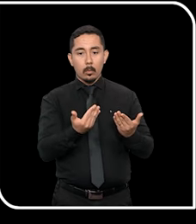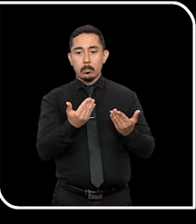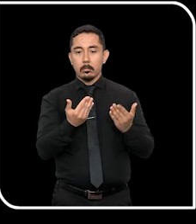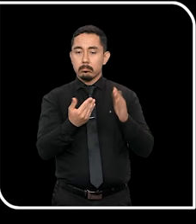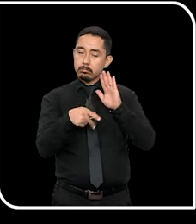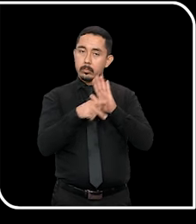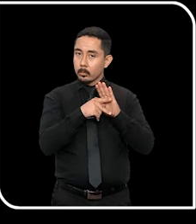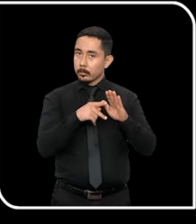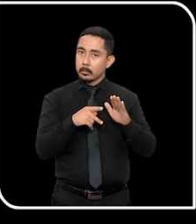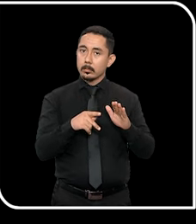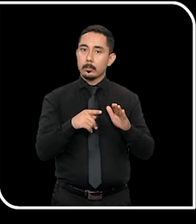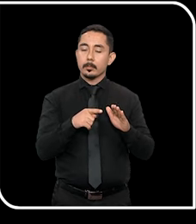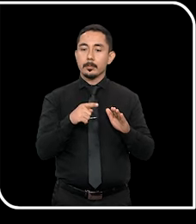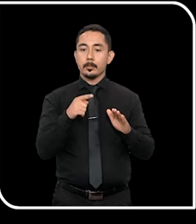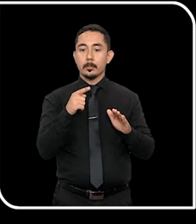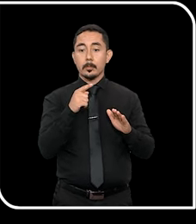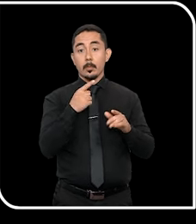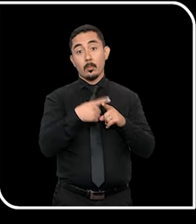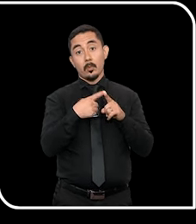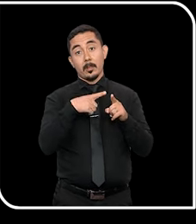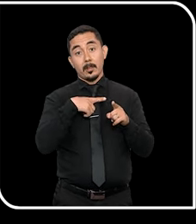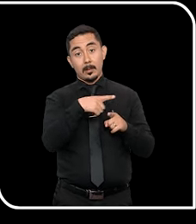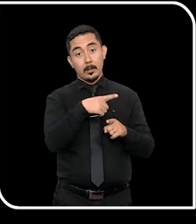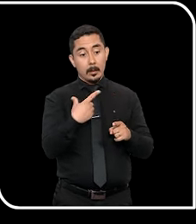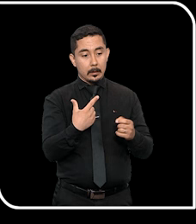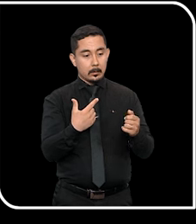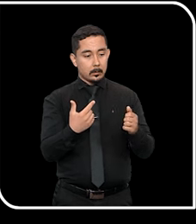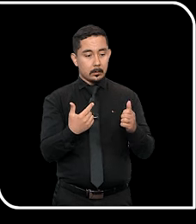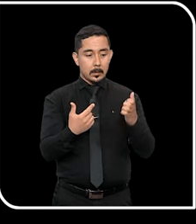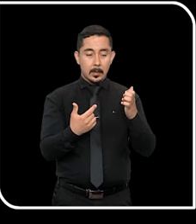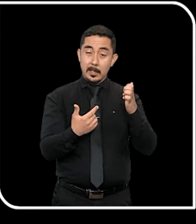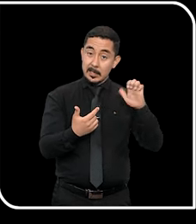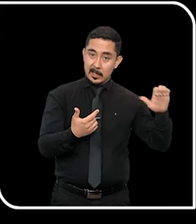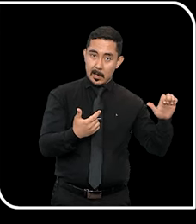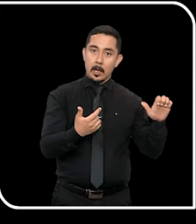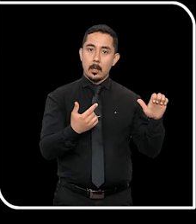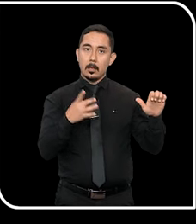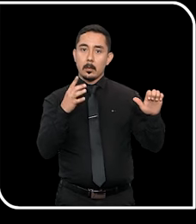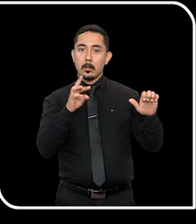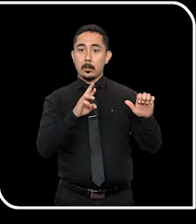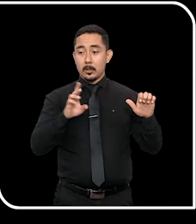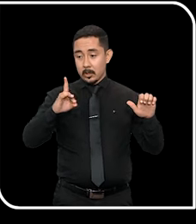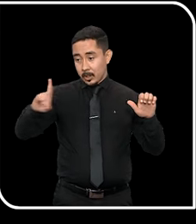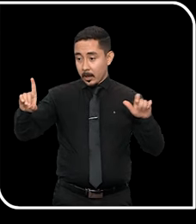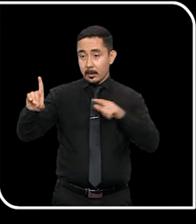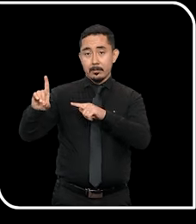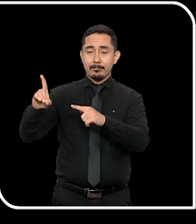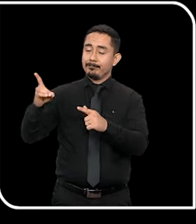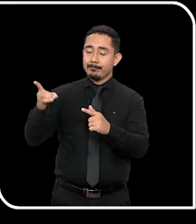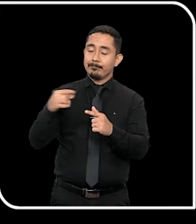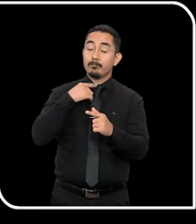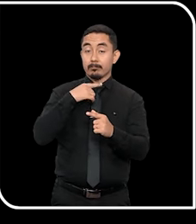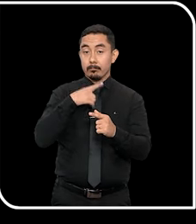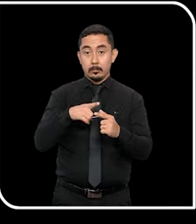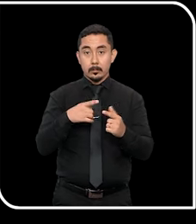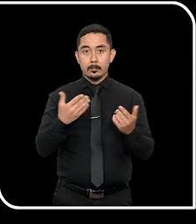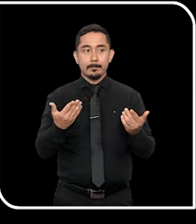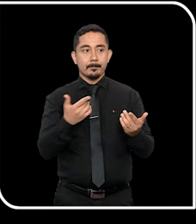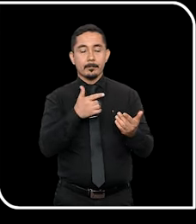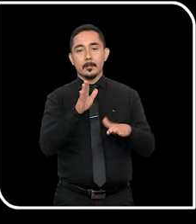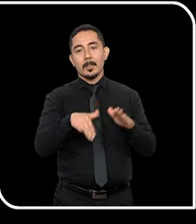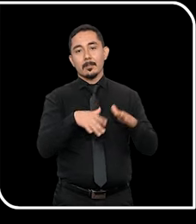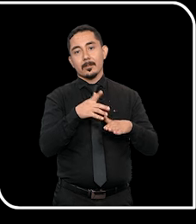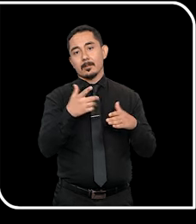tem só comando no porque ele tem a mão esquerda a mão direita ele não consegue usar então não tem acessibilidade os jogos que ele joga